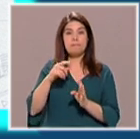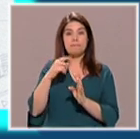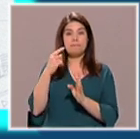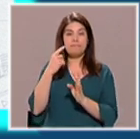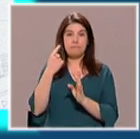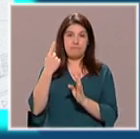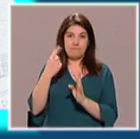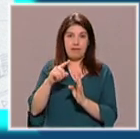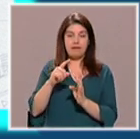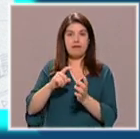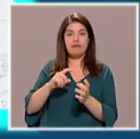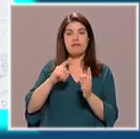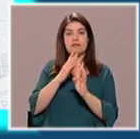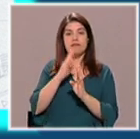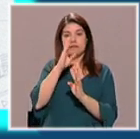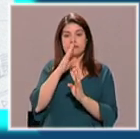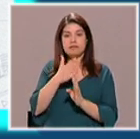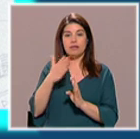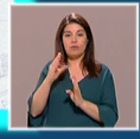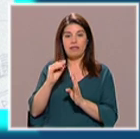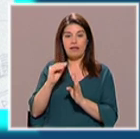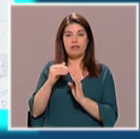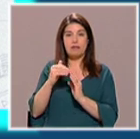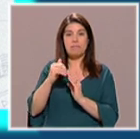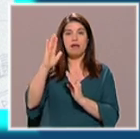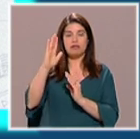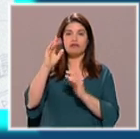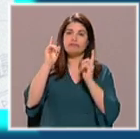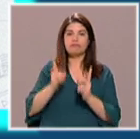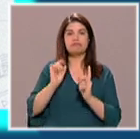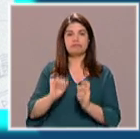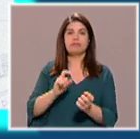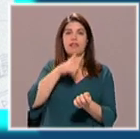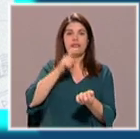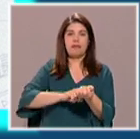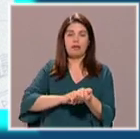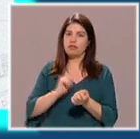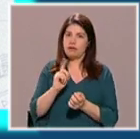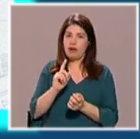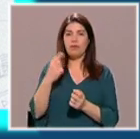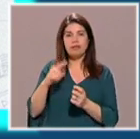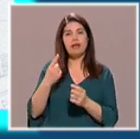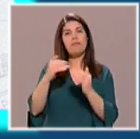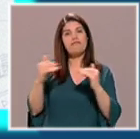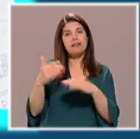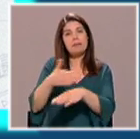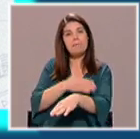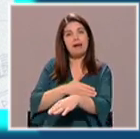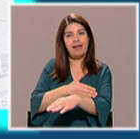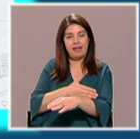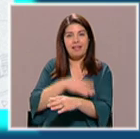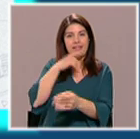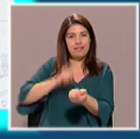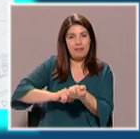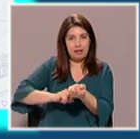de pré-diabetes. E nesta fase é extremamente termos atenção quando realizamos exames, as análises, e os